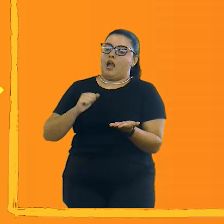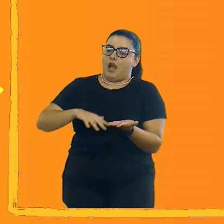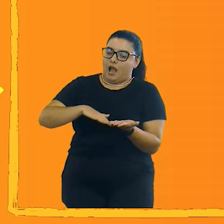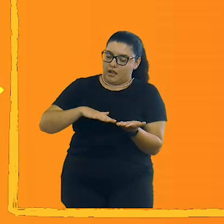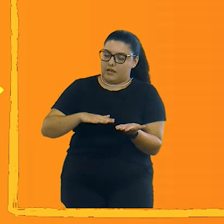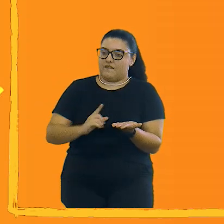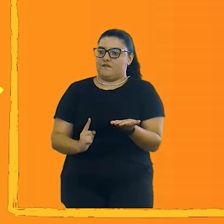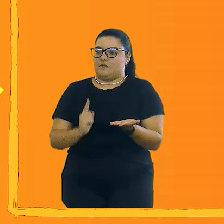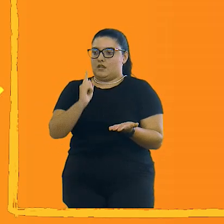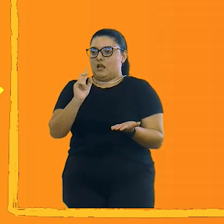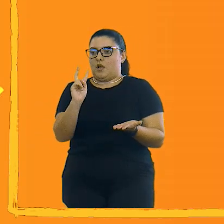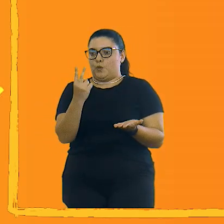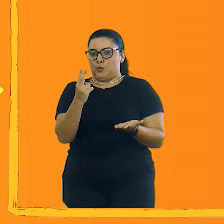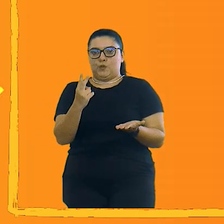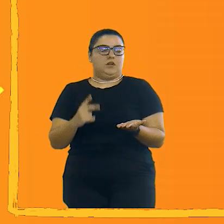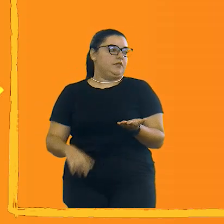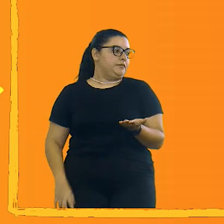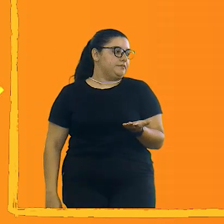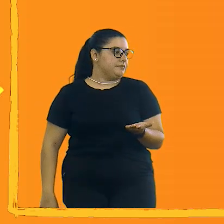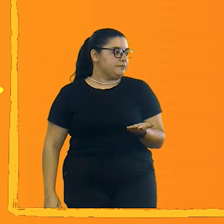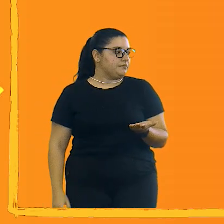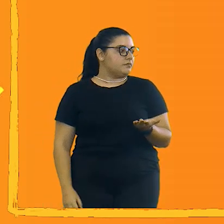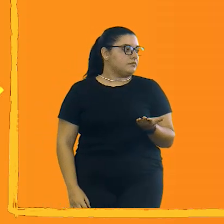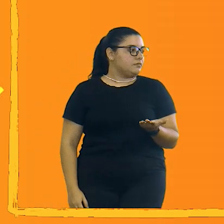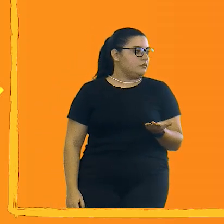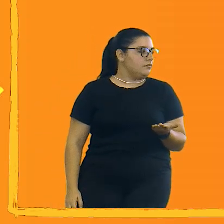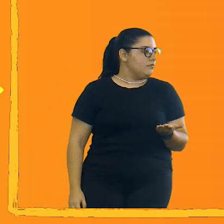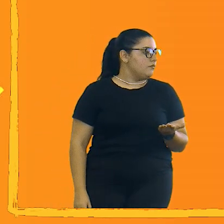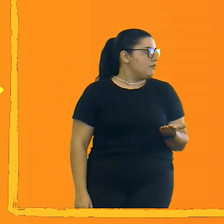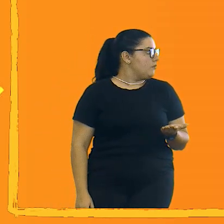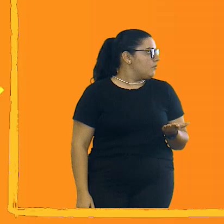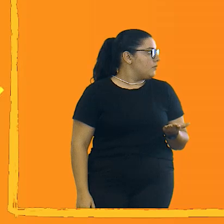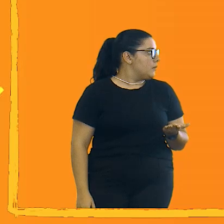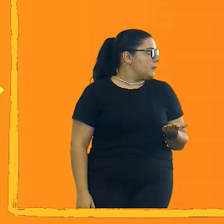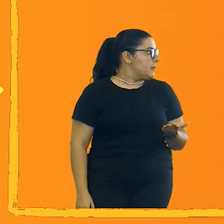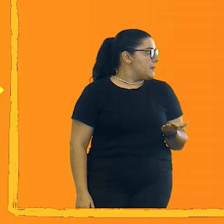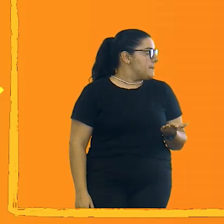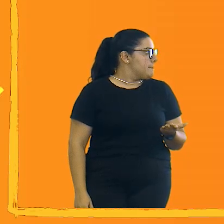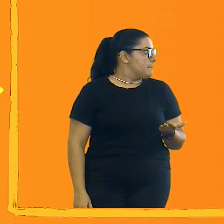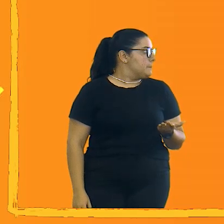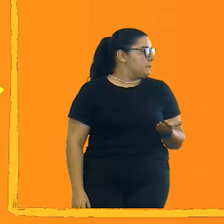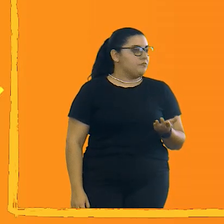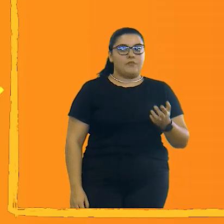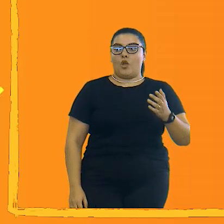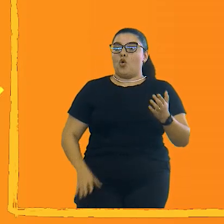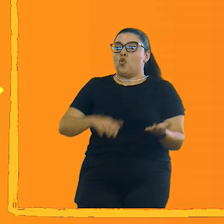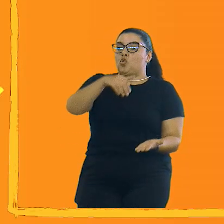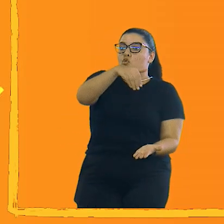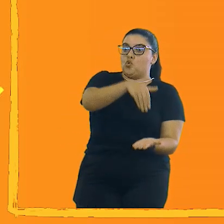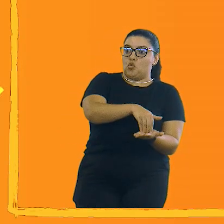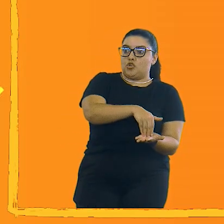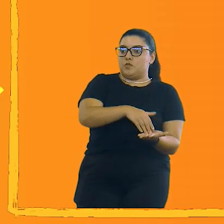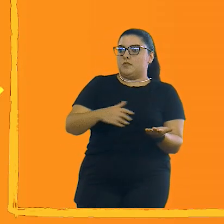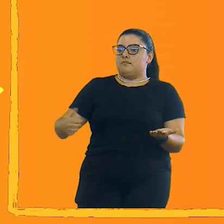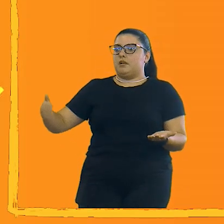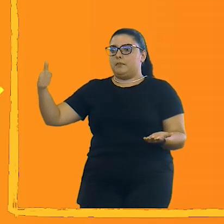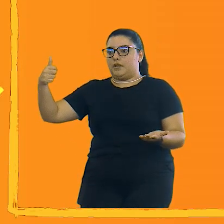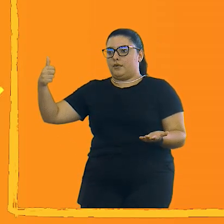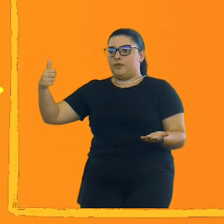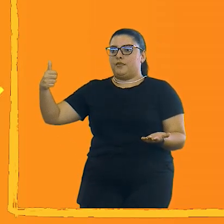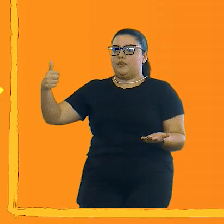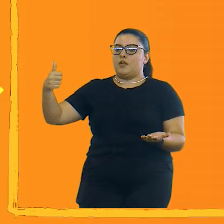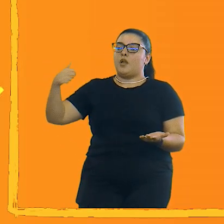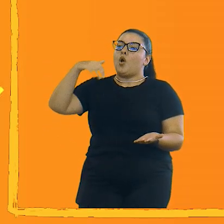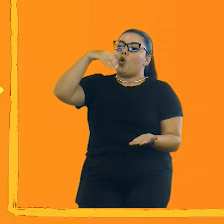vezes altura você obs que aqui é no no último momento e aqui é no primeiro momento